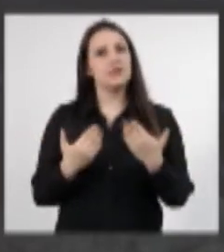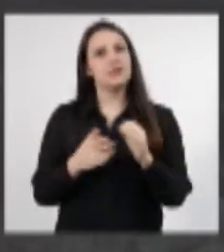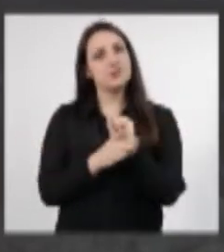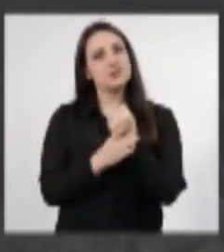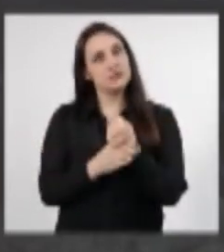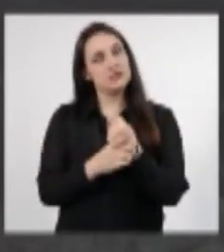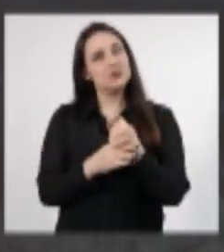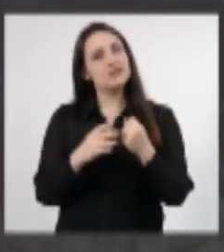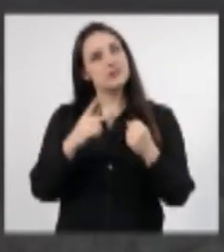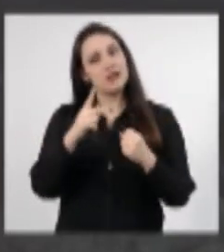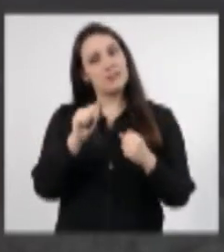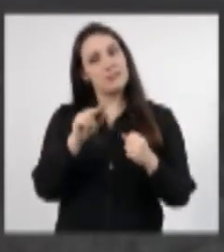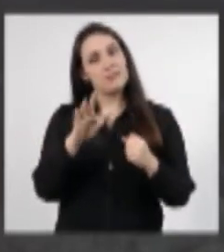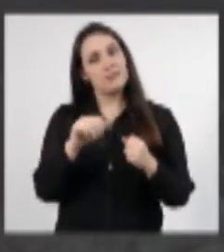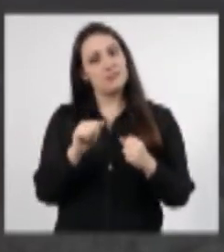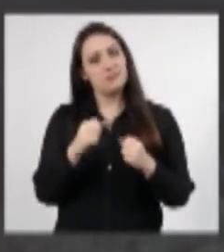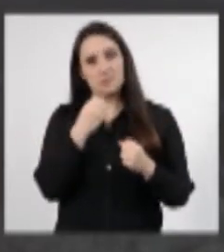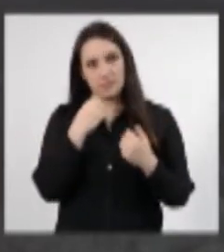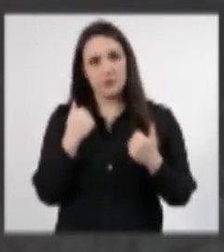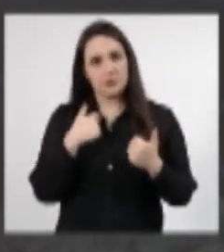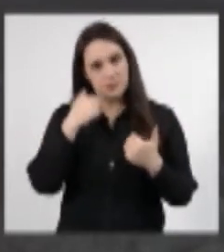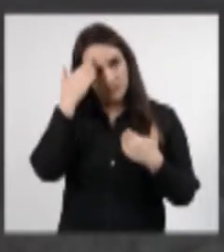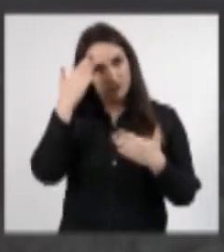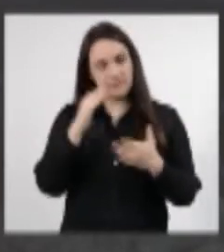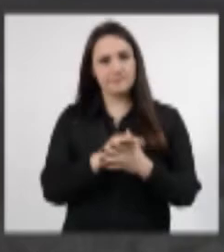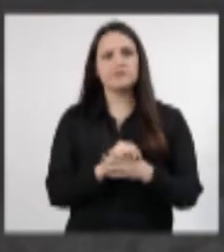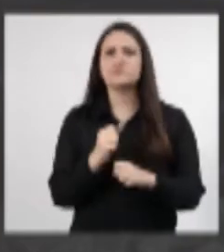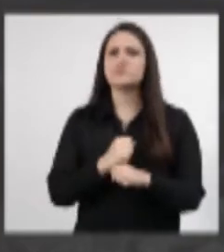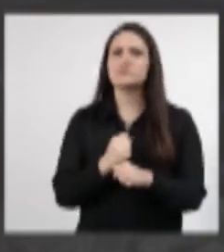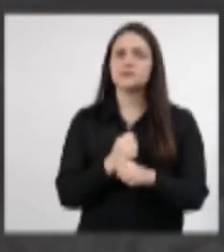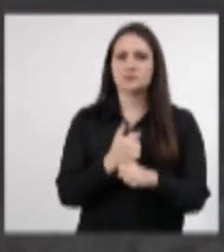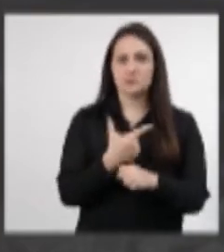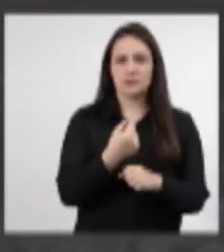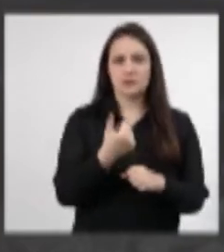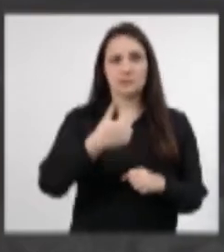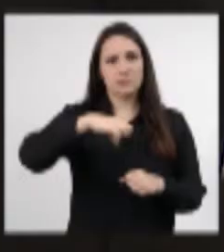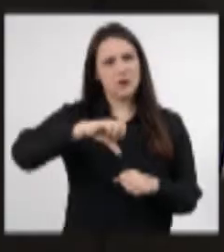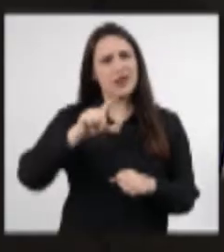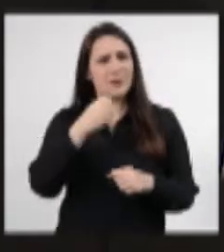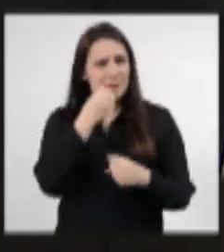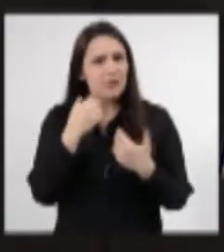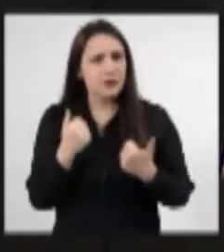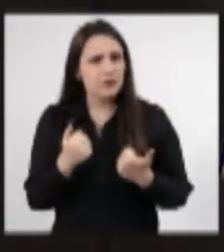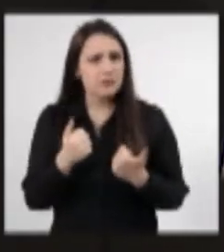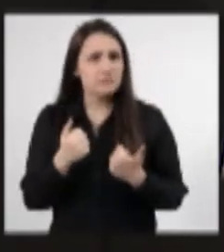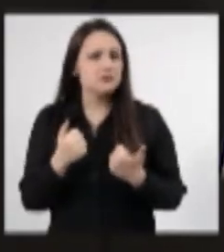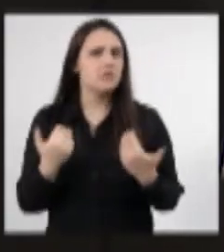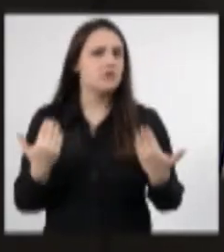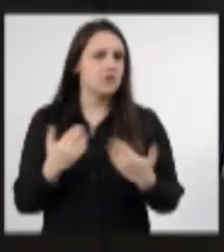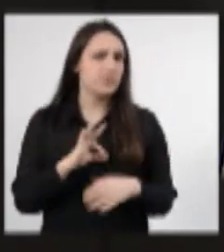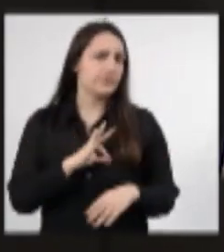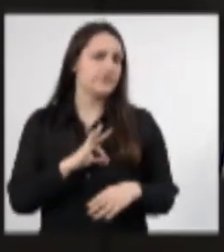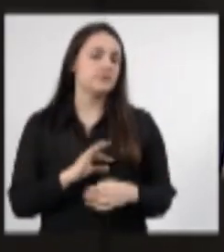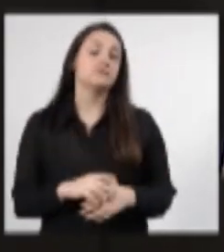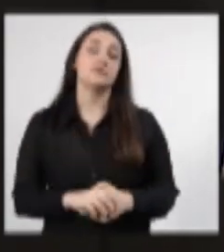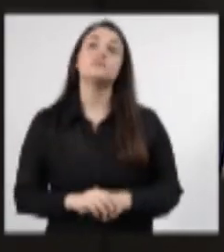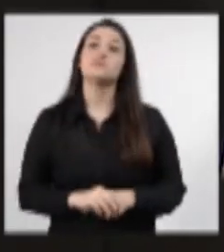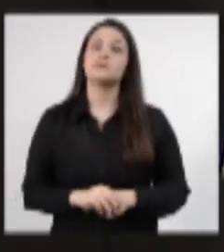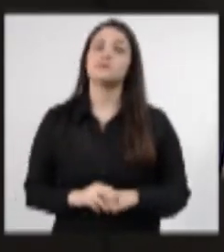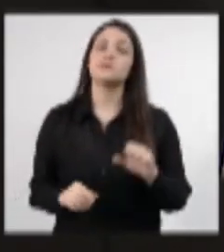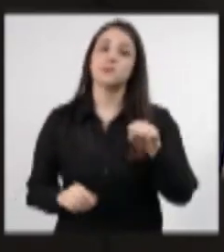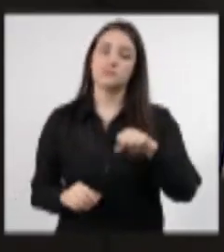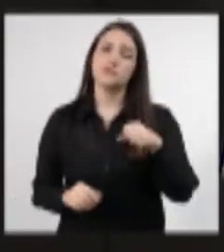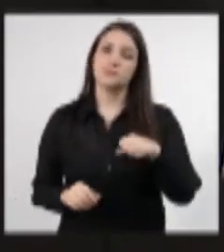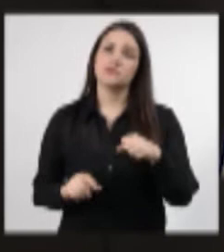em Pauta, eu agradeço. Doutor, o ano de 2019 foi positivo para a Polícia Civil? Nós temos de uma forma